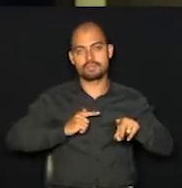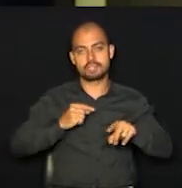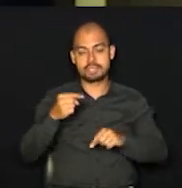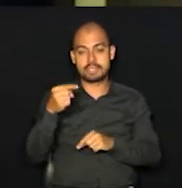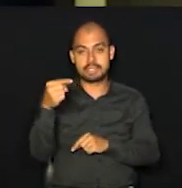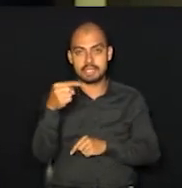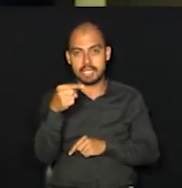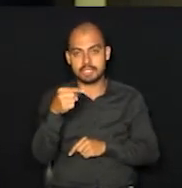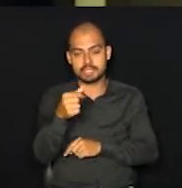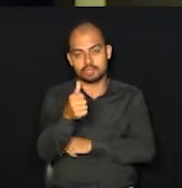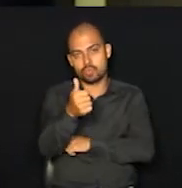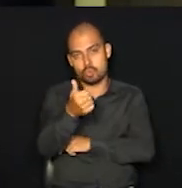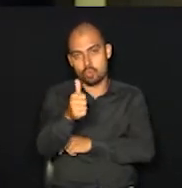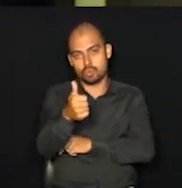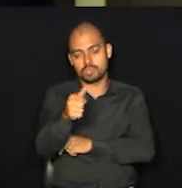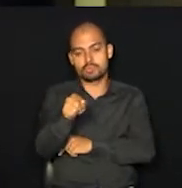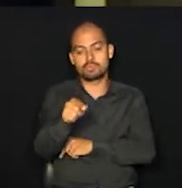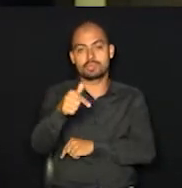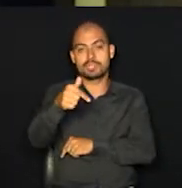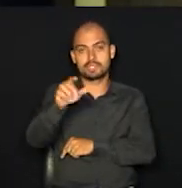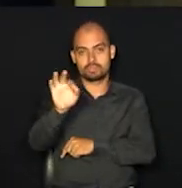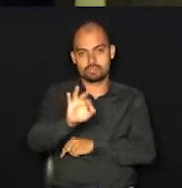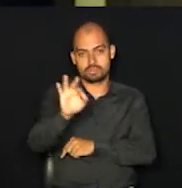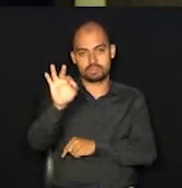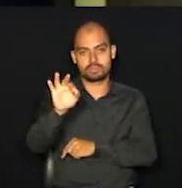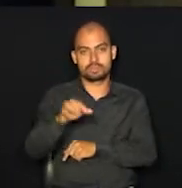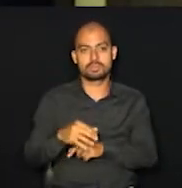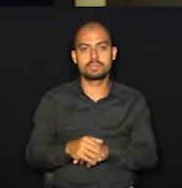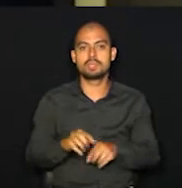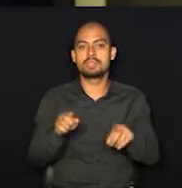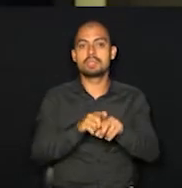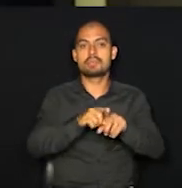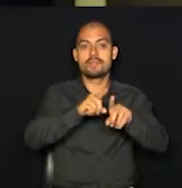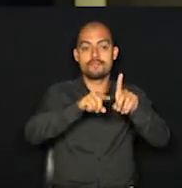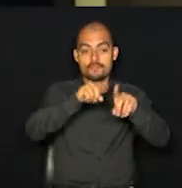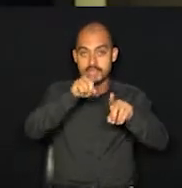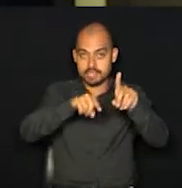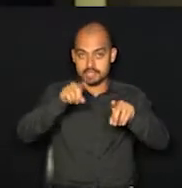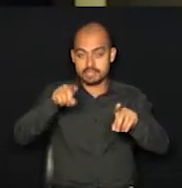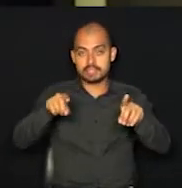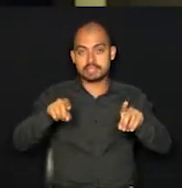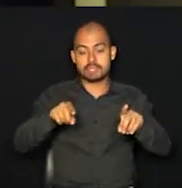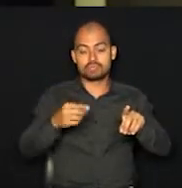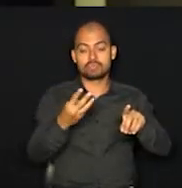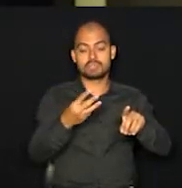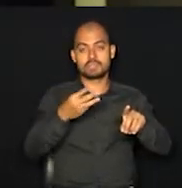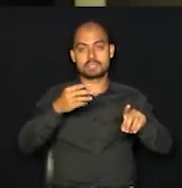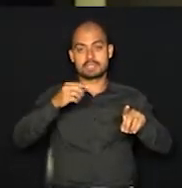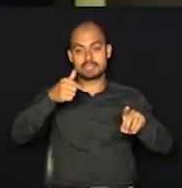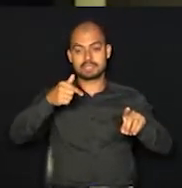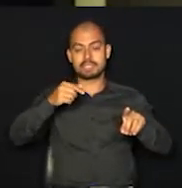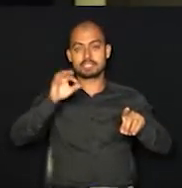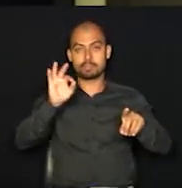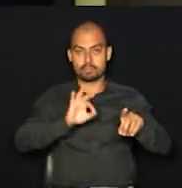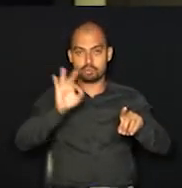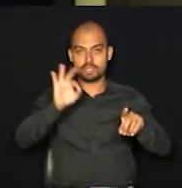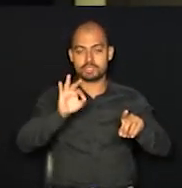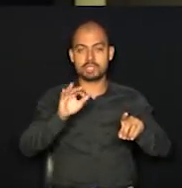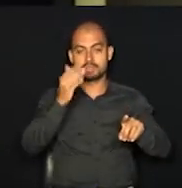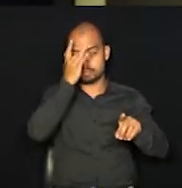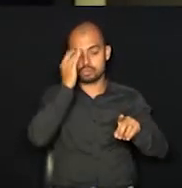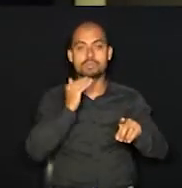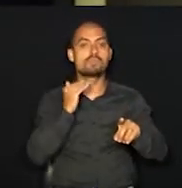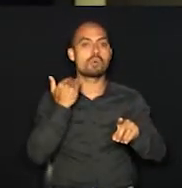de 11,7% e uma variação negativa de 37% em